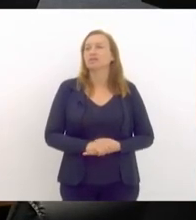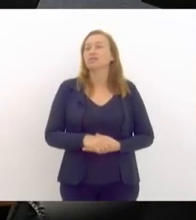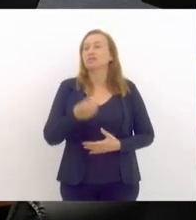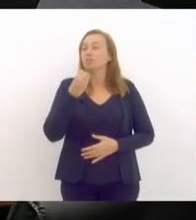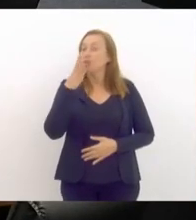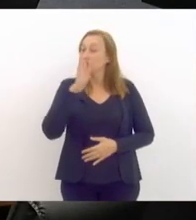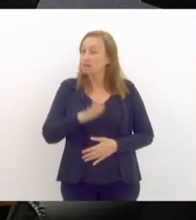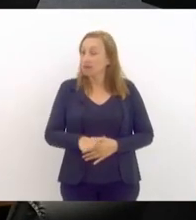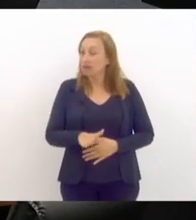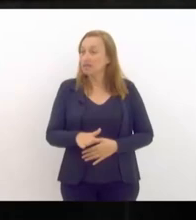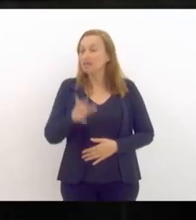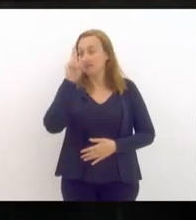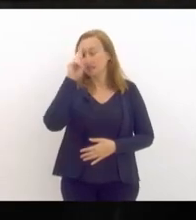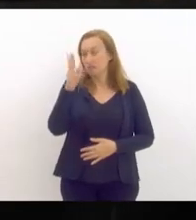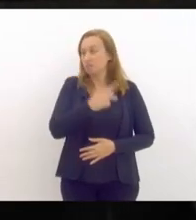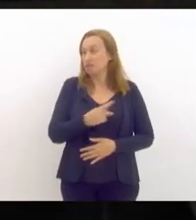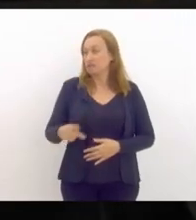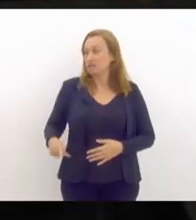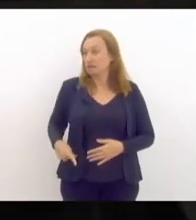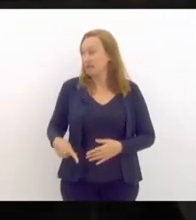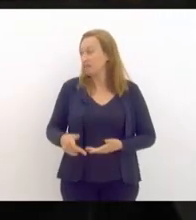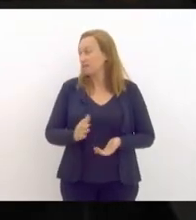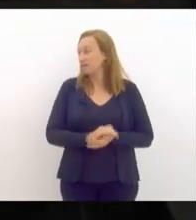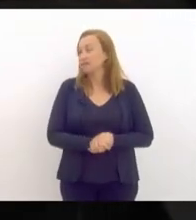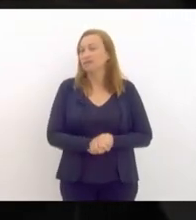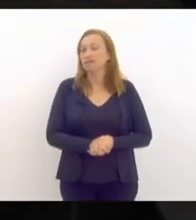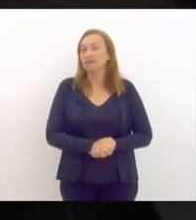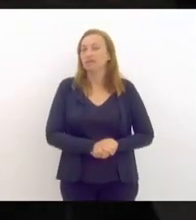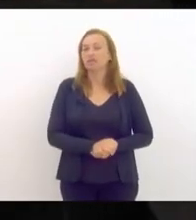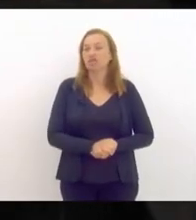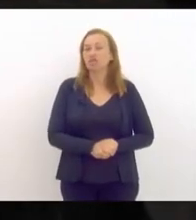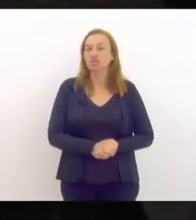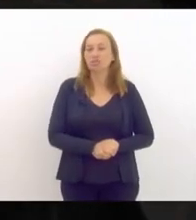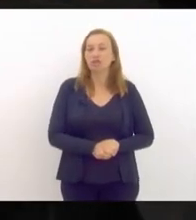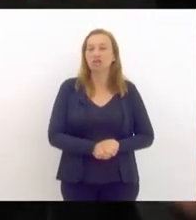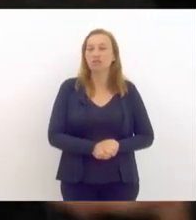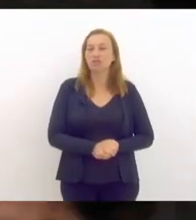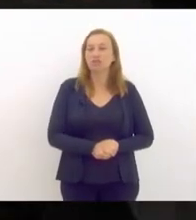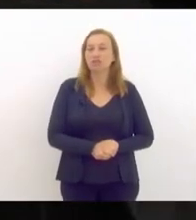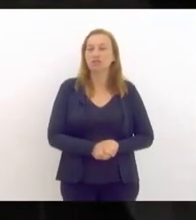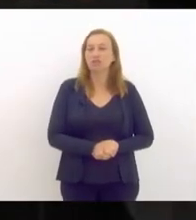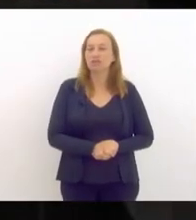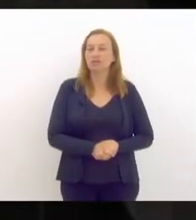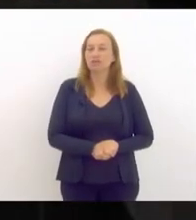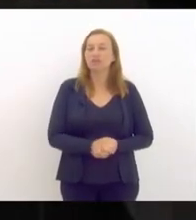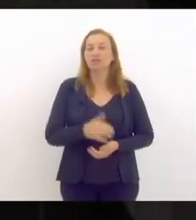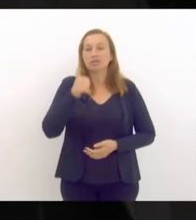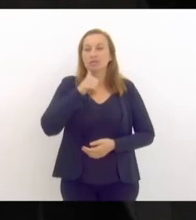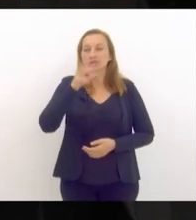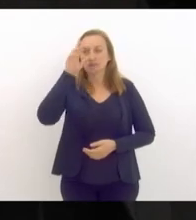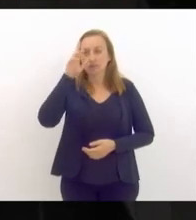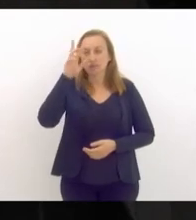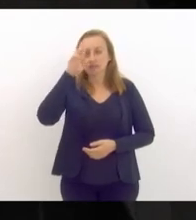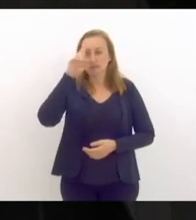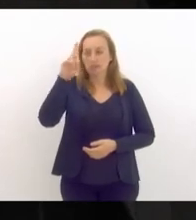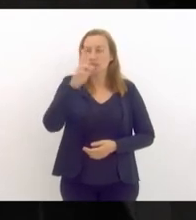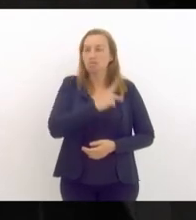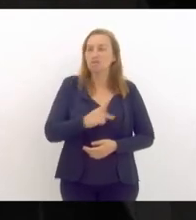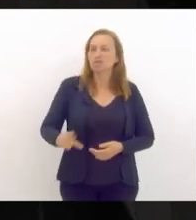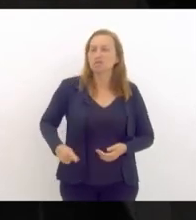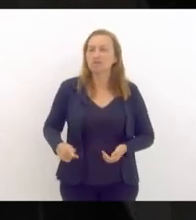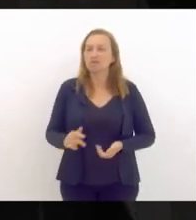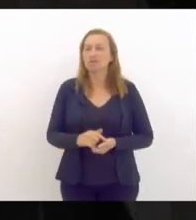Boa tarde senhor presidente a todos e todas cidadãos Fluminenses que nos acompanham senhor presidente eu sou